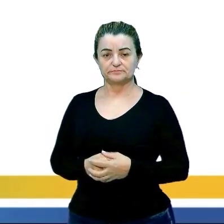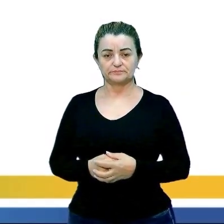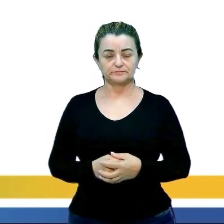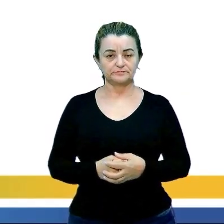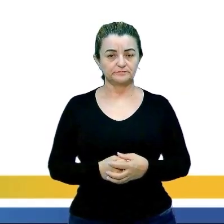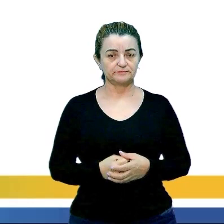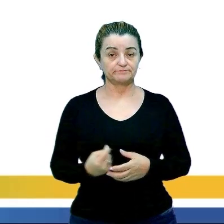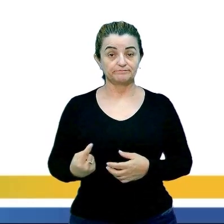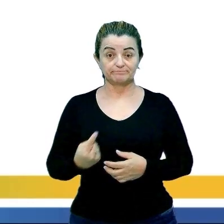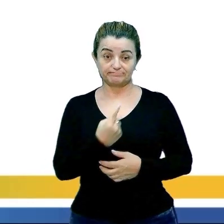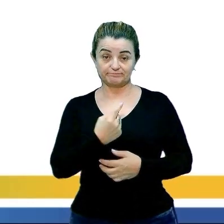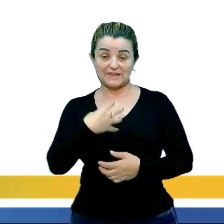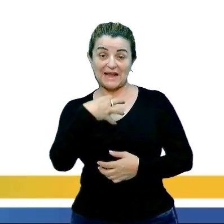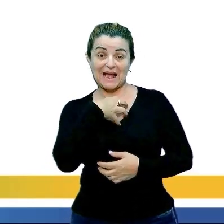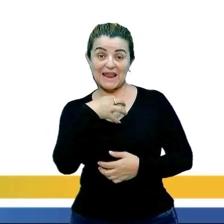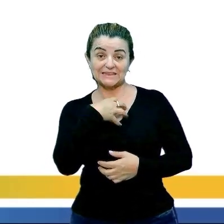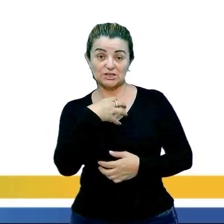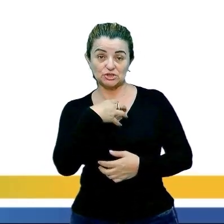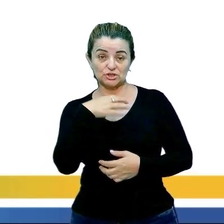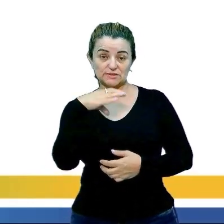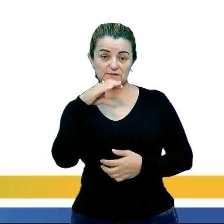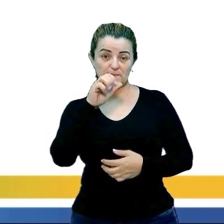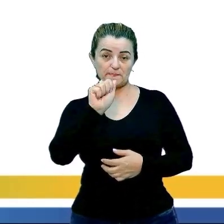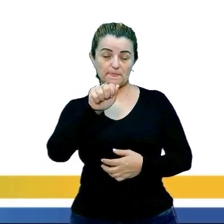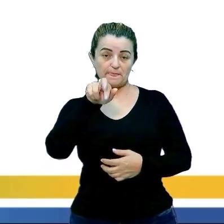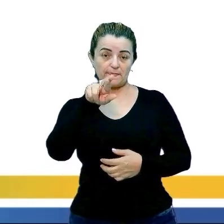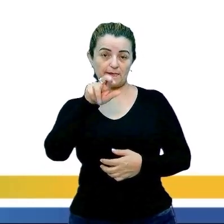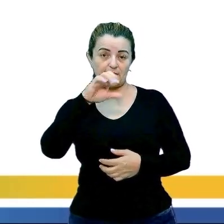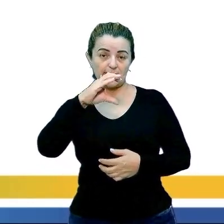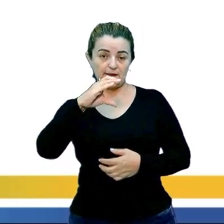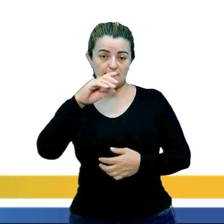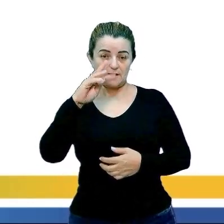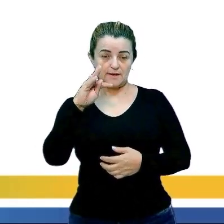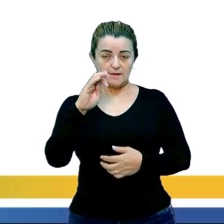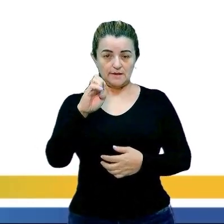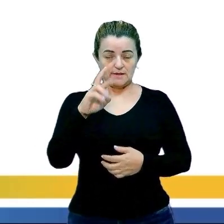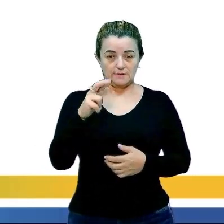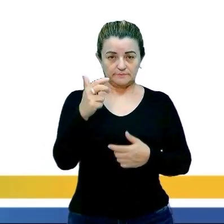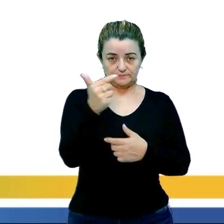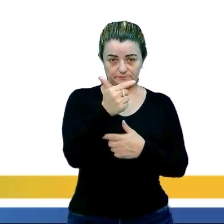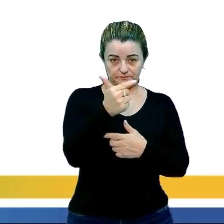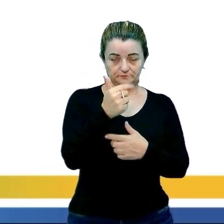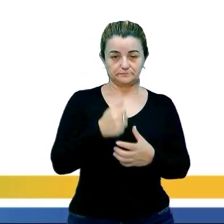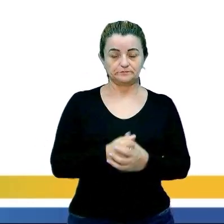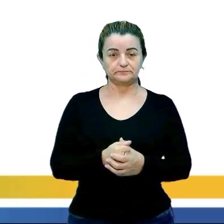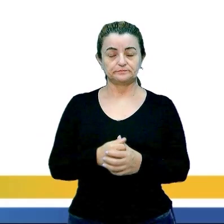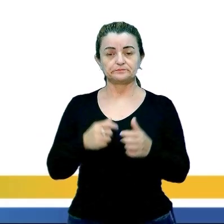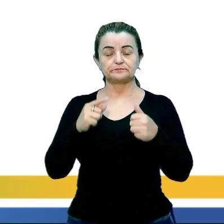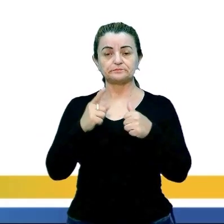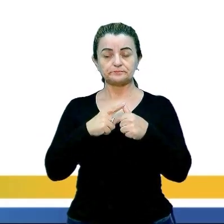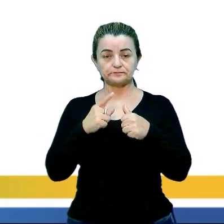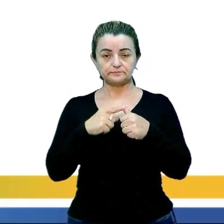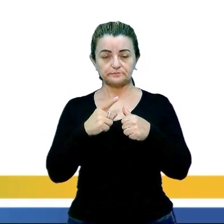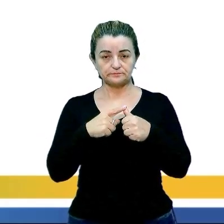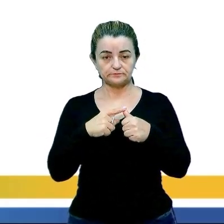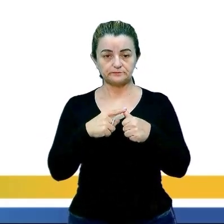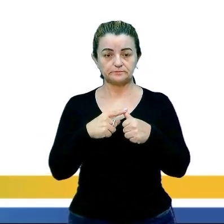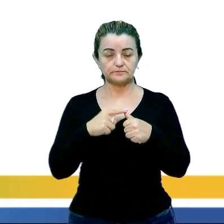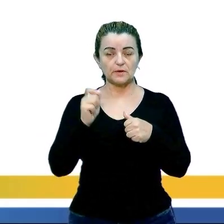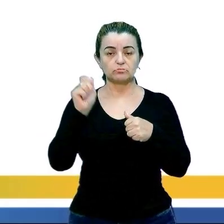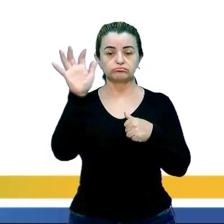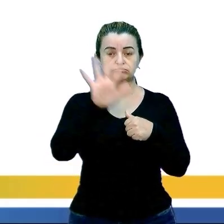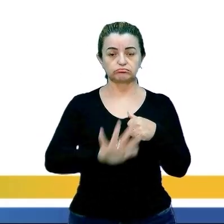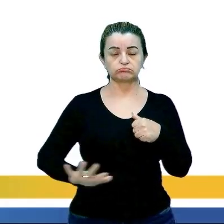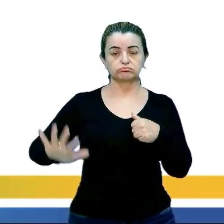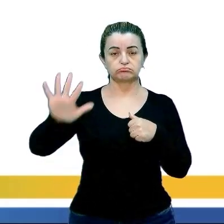Vamos lá. Em relação às características dessa segunda fase. Primeira é o nacionalismo,